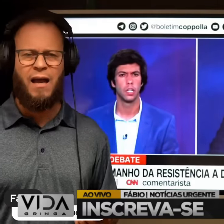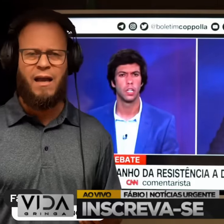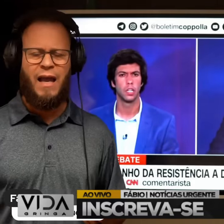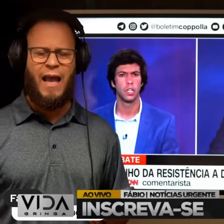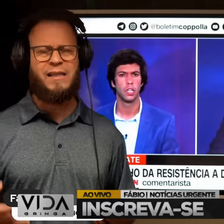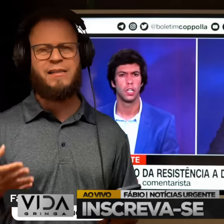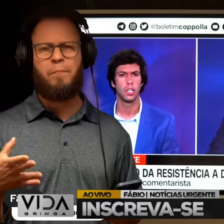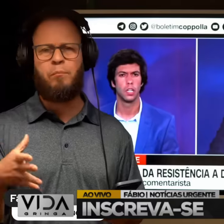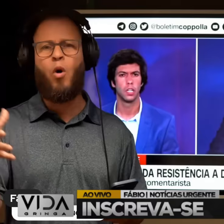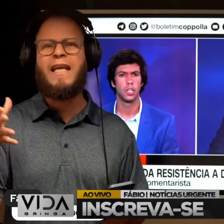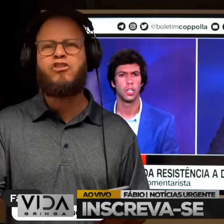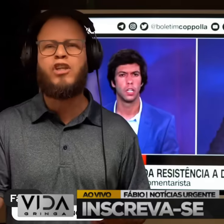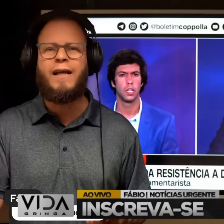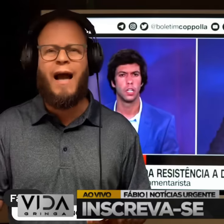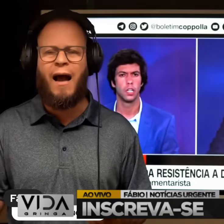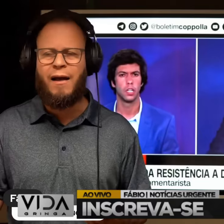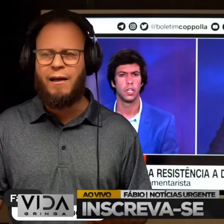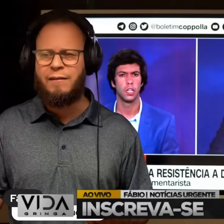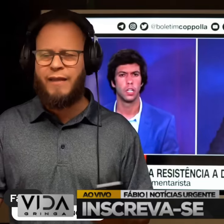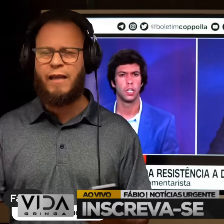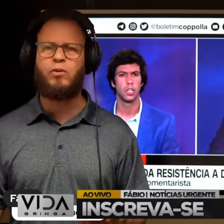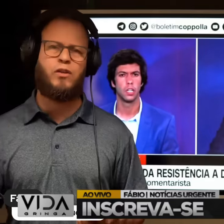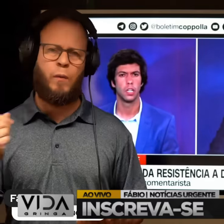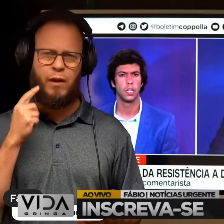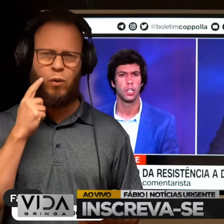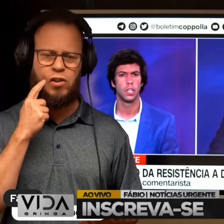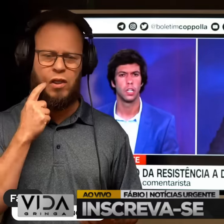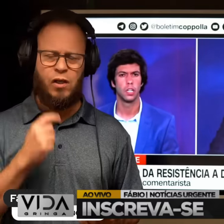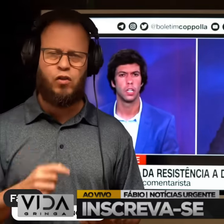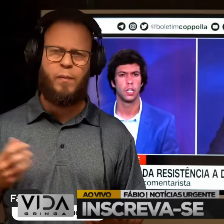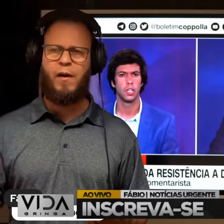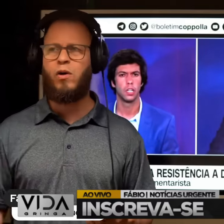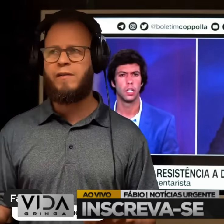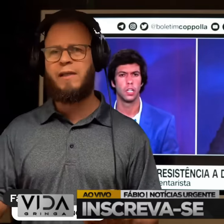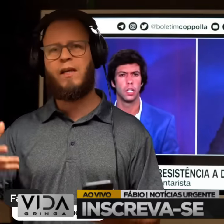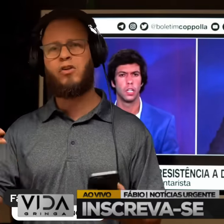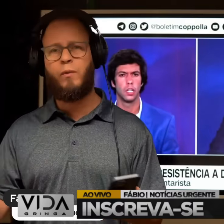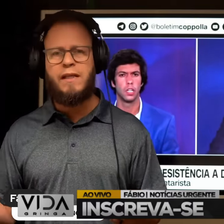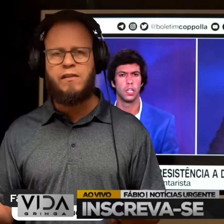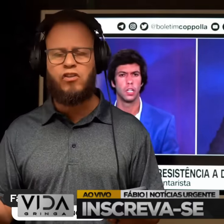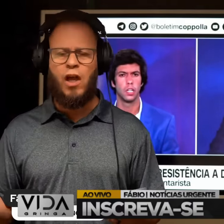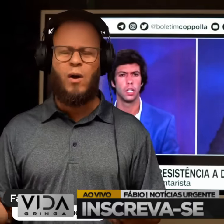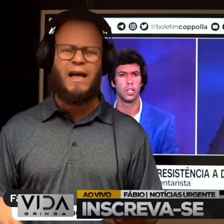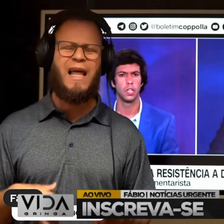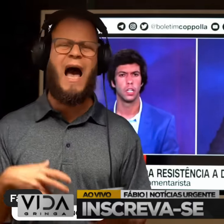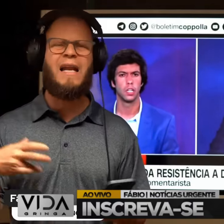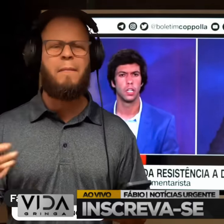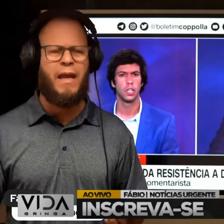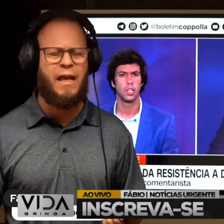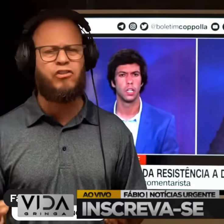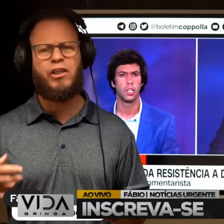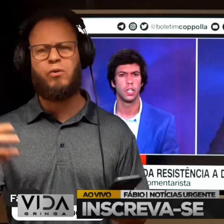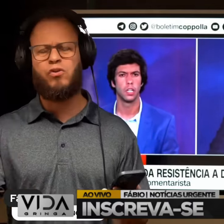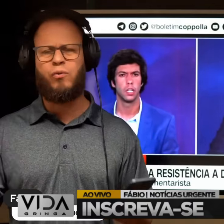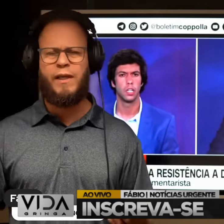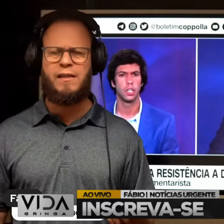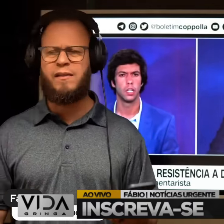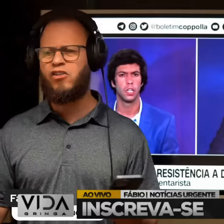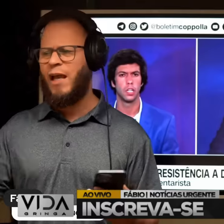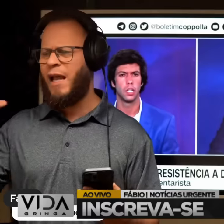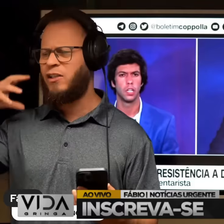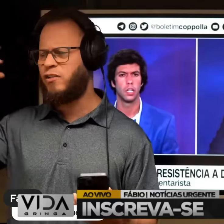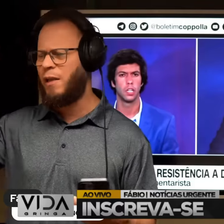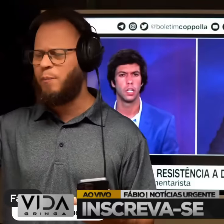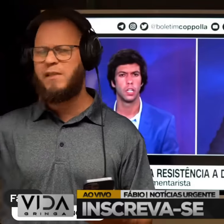aceitar essa política dentro da Suprema Corte. Suprema Corte tem que ser juízes. Claramente que os